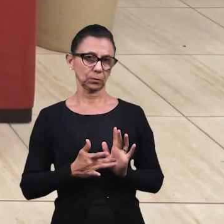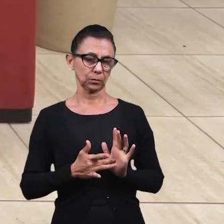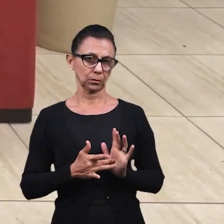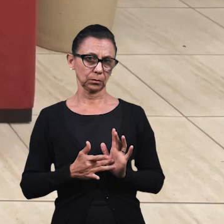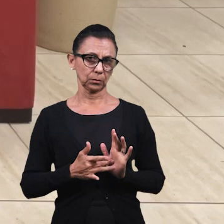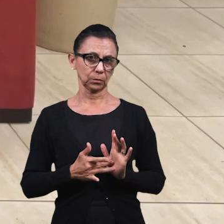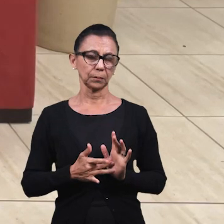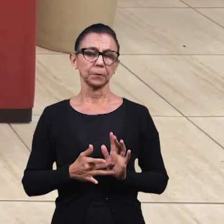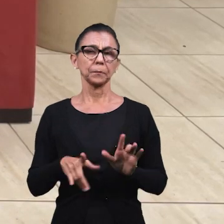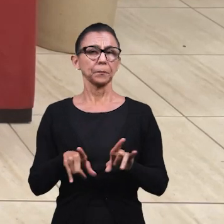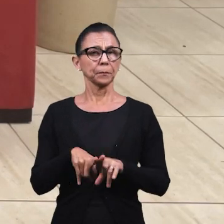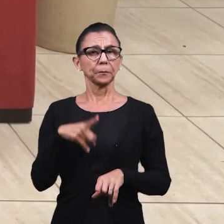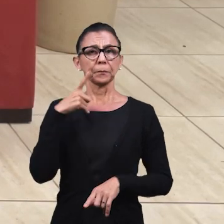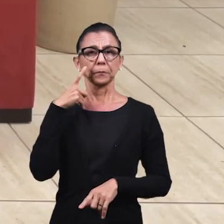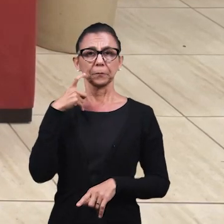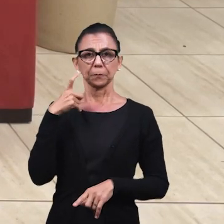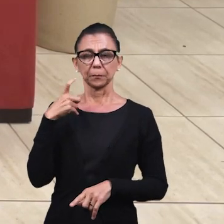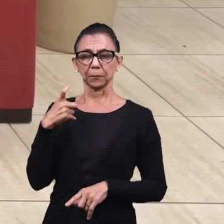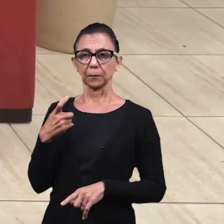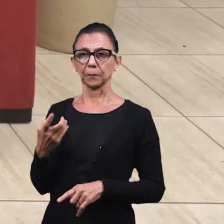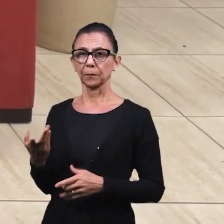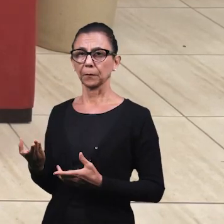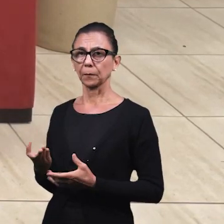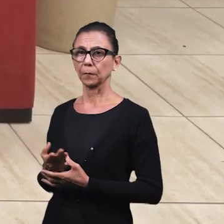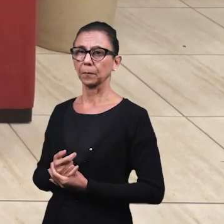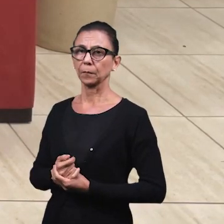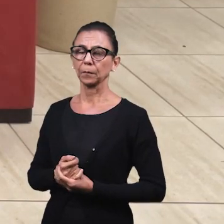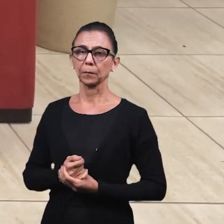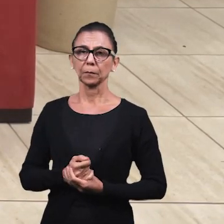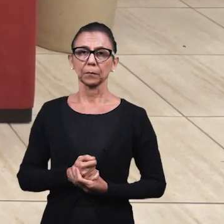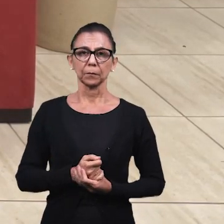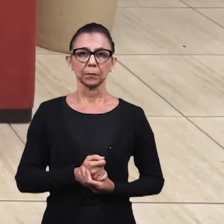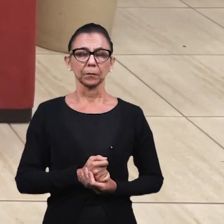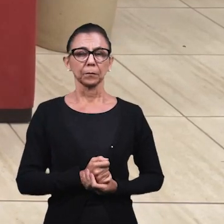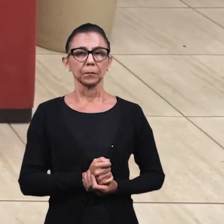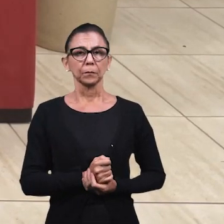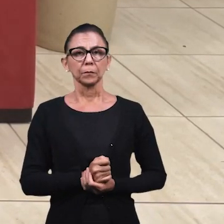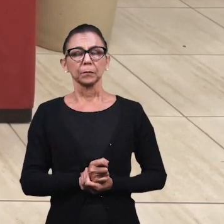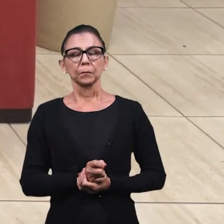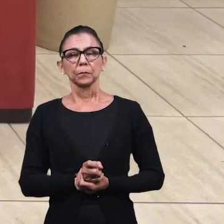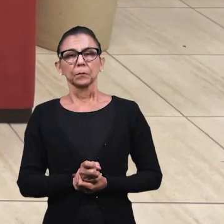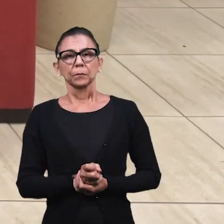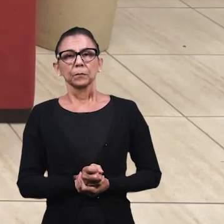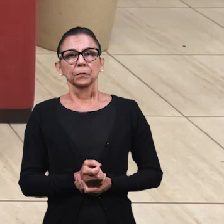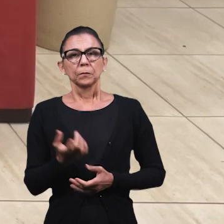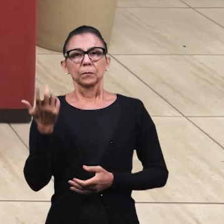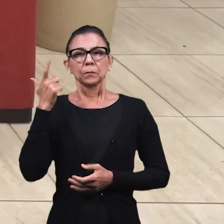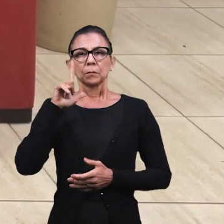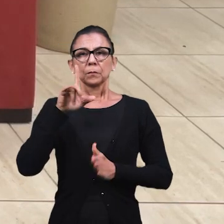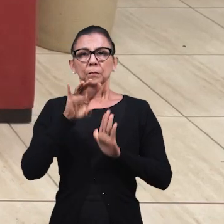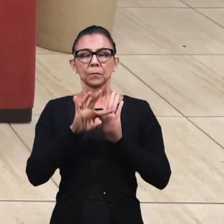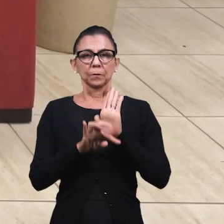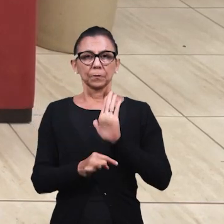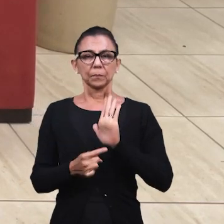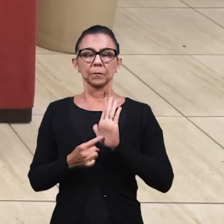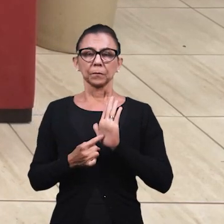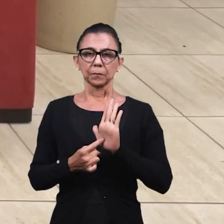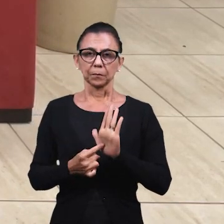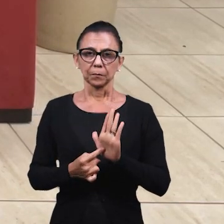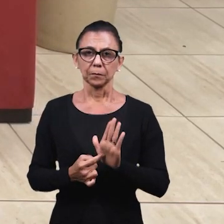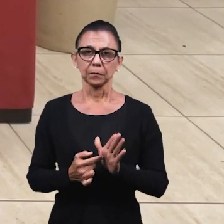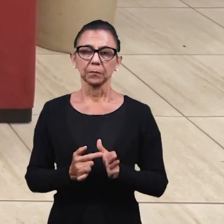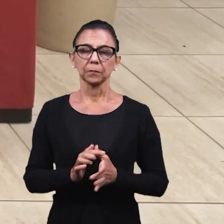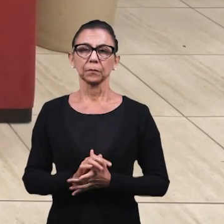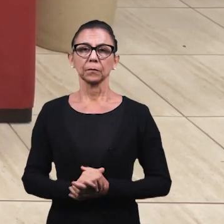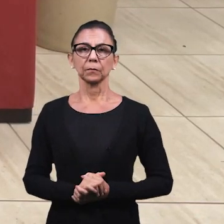Jesus. E nos chama a atenção, pastor, nós temos até aqui, peço licença para citar mais um texto aí sobre